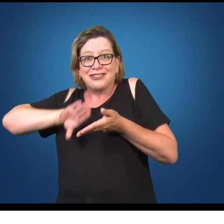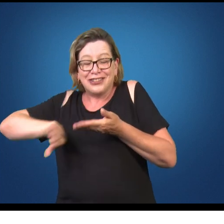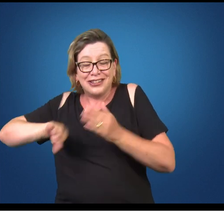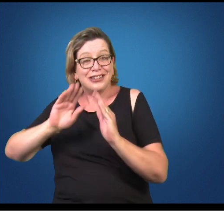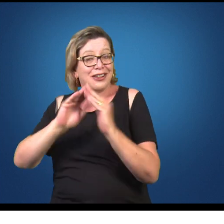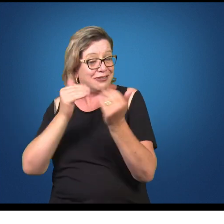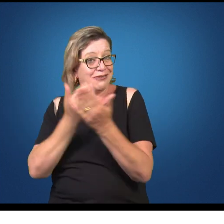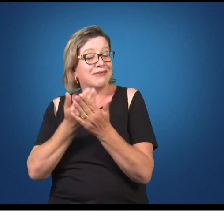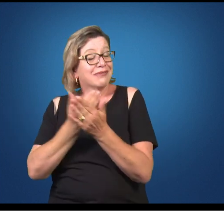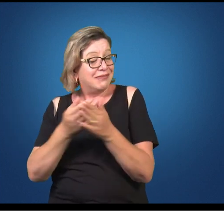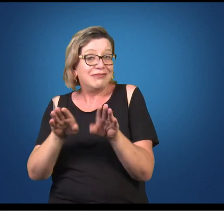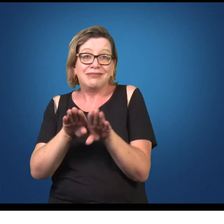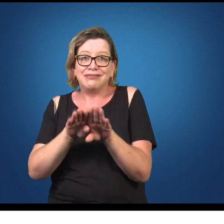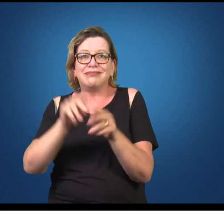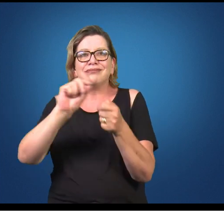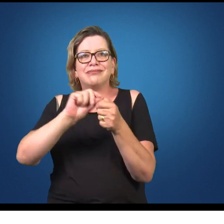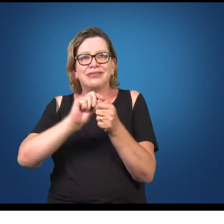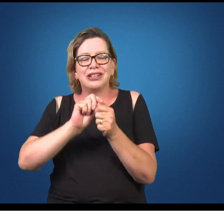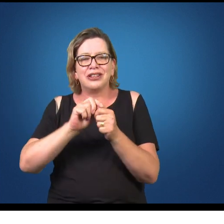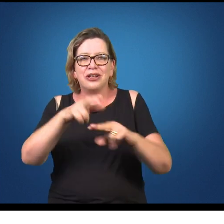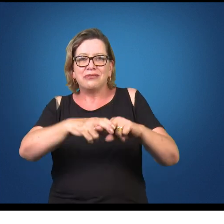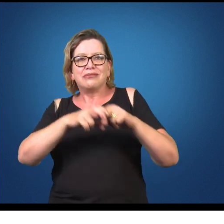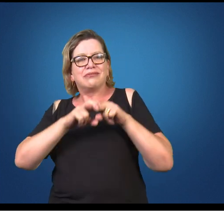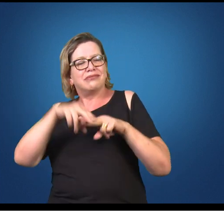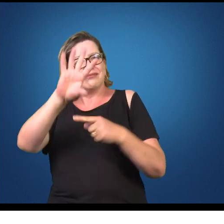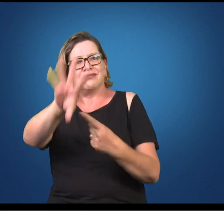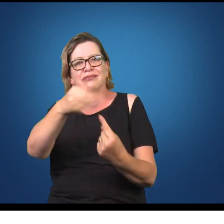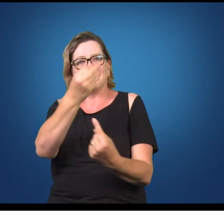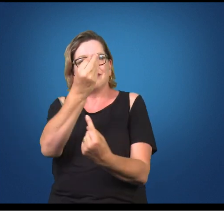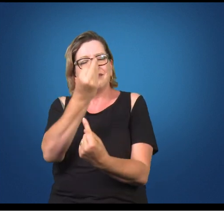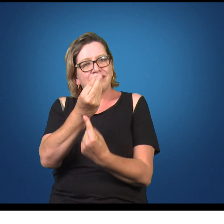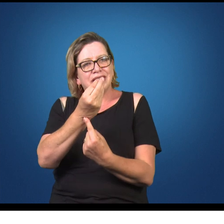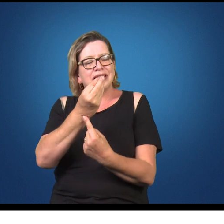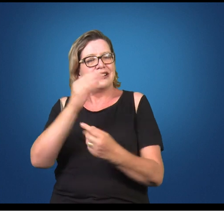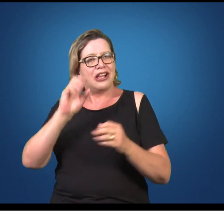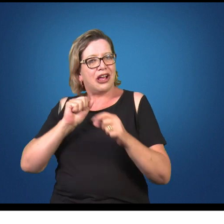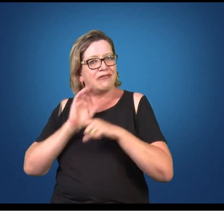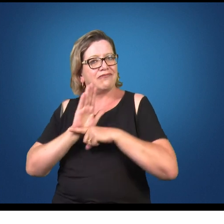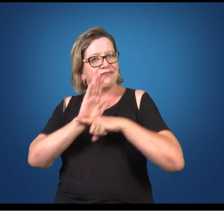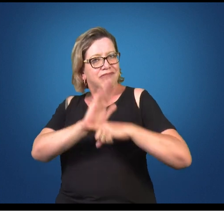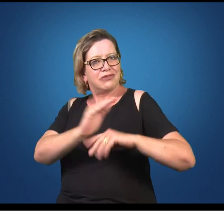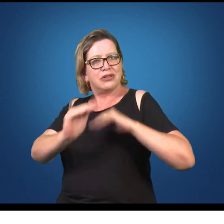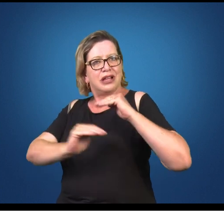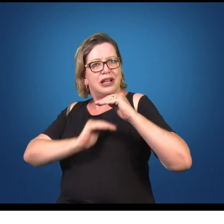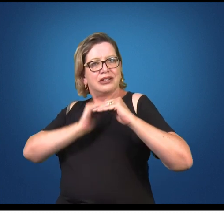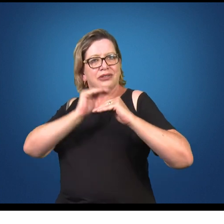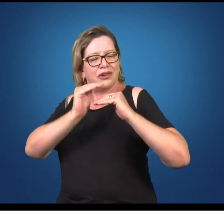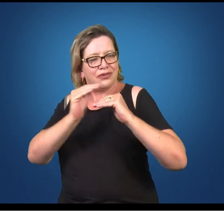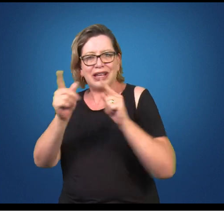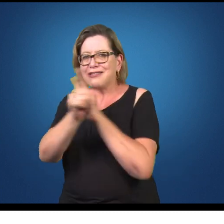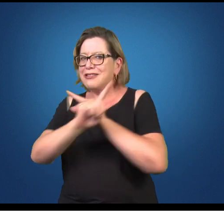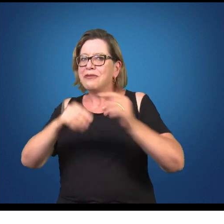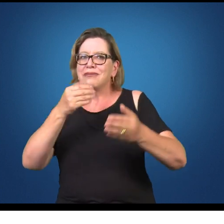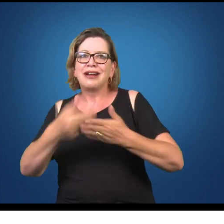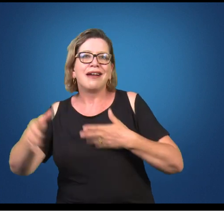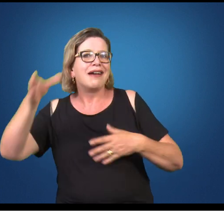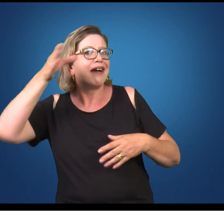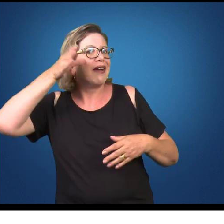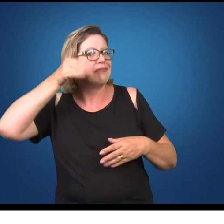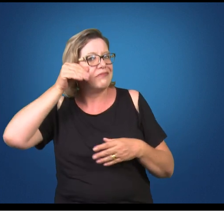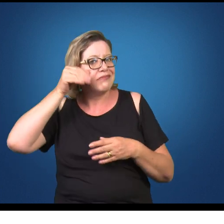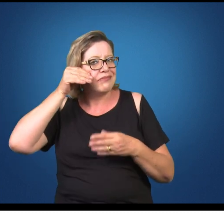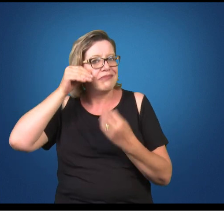parte da sociedade. Então a arte vem exatamente para desenvolver isso e não perder essa curiosidade pelo mundo,